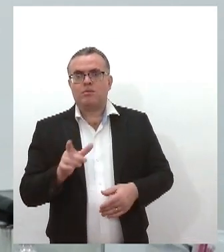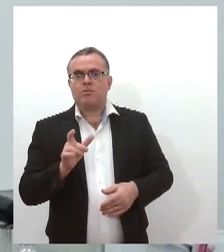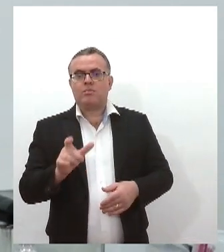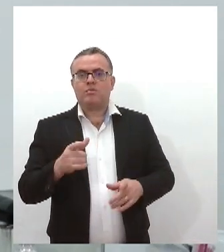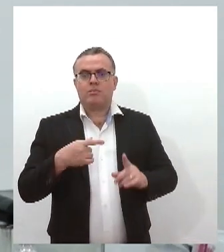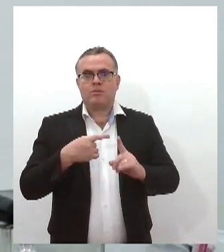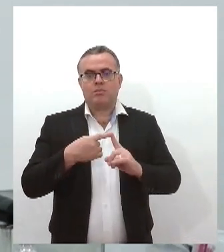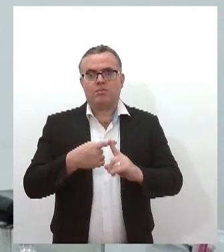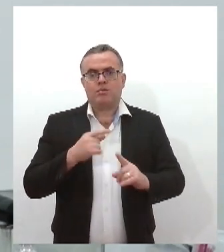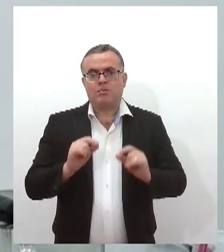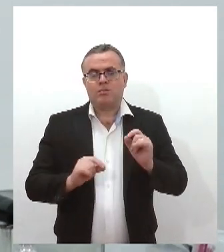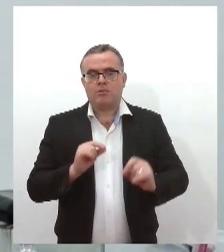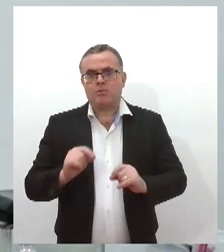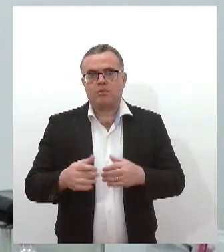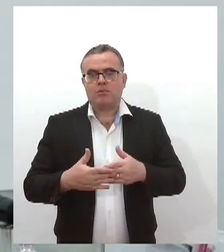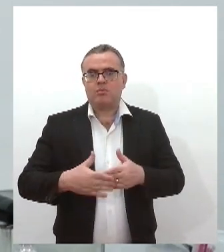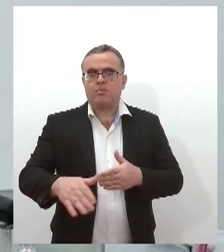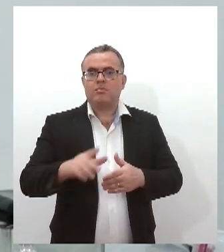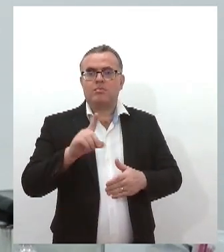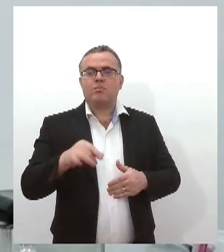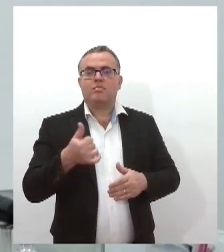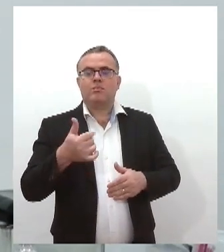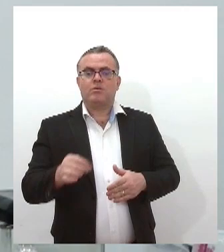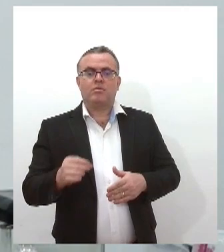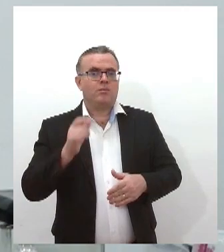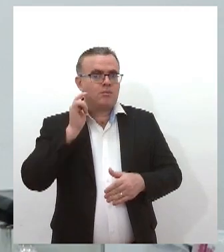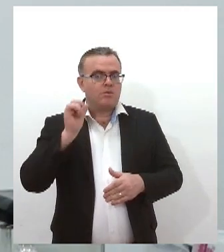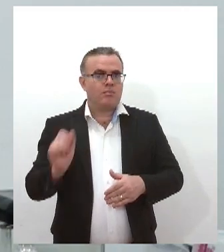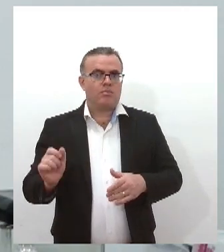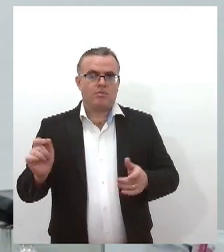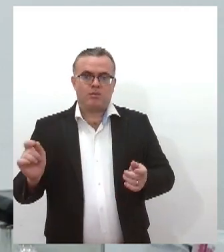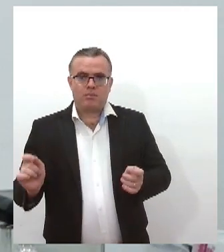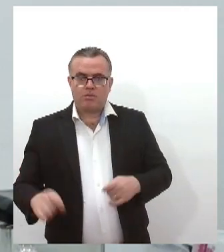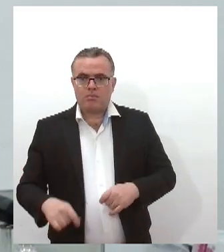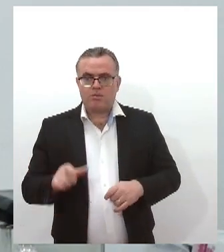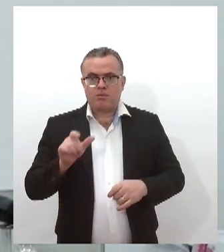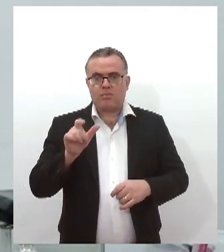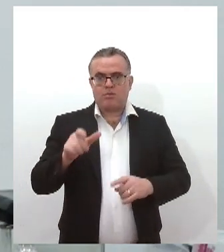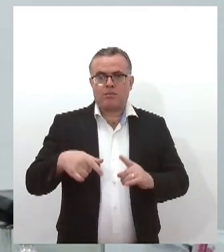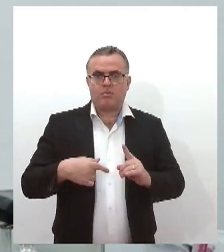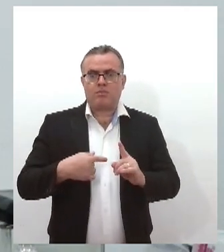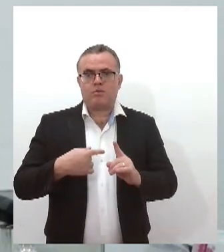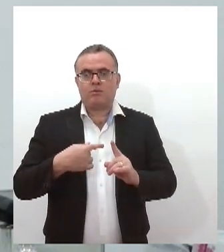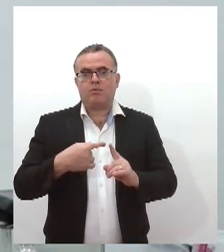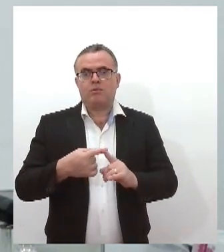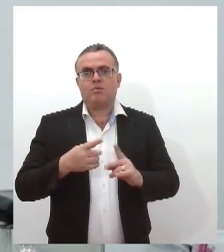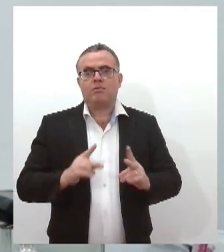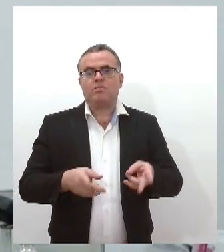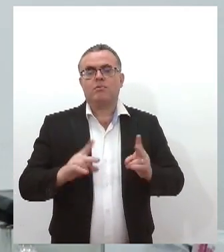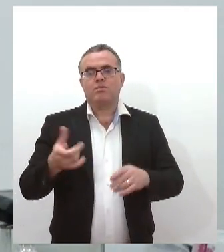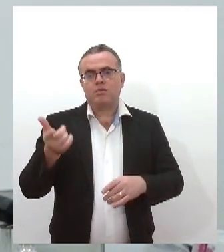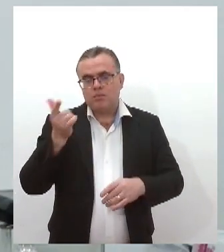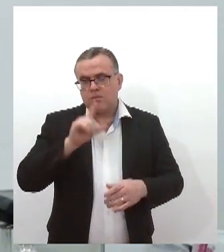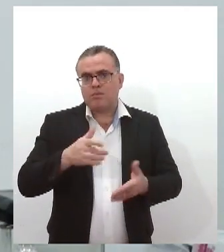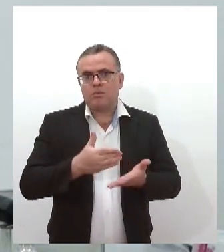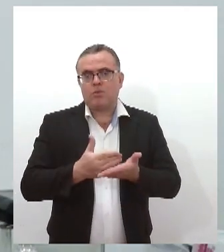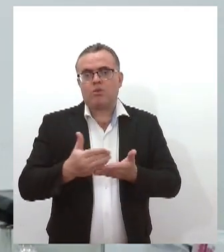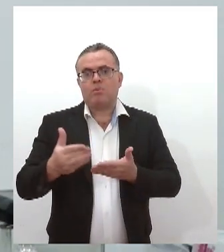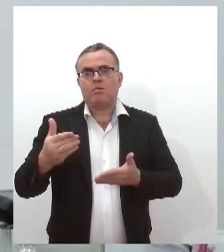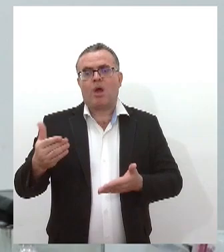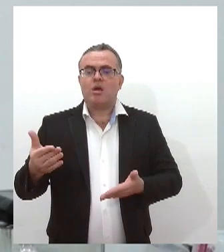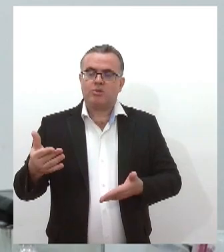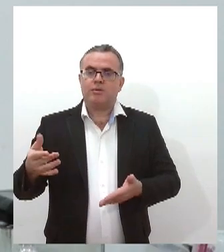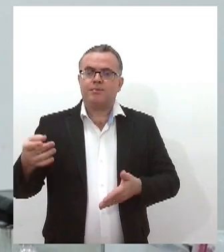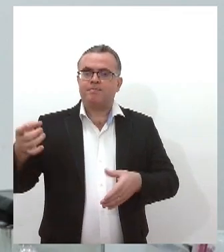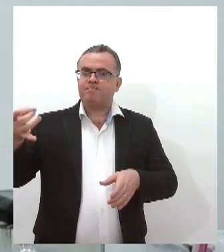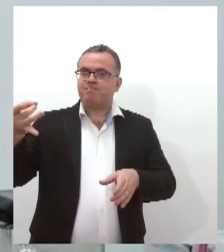partir do dia 10 de abril, que é quando todos os cartões C+, eles passam a ter o crédito e o repasse junto ao beneficiário, a partir do dia